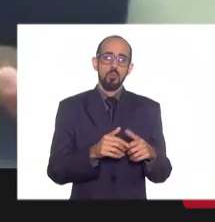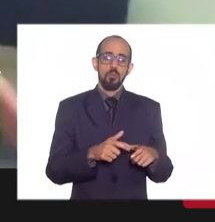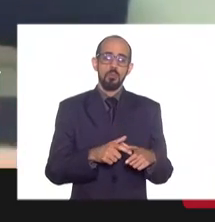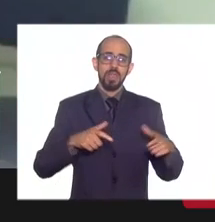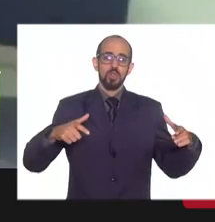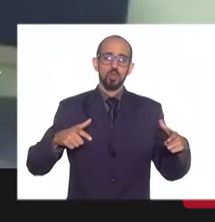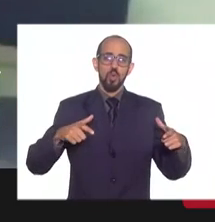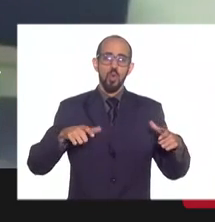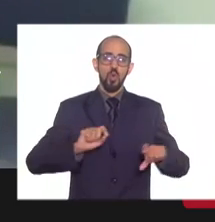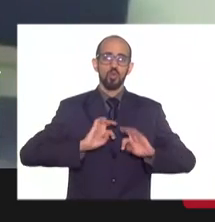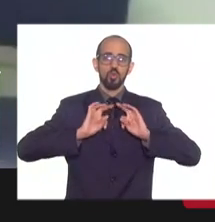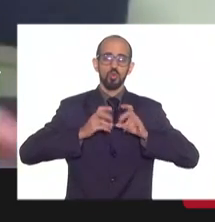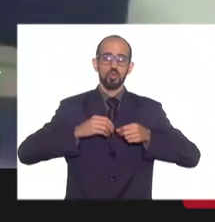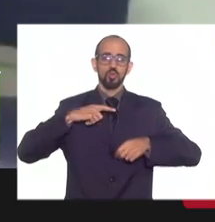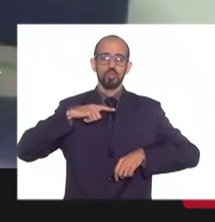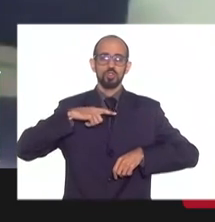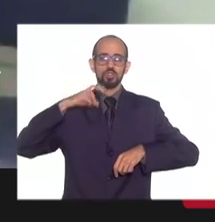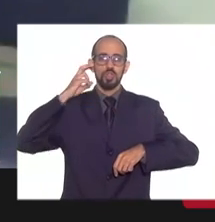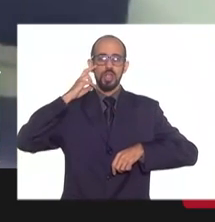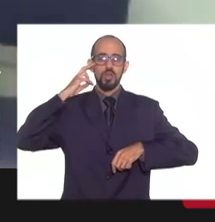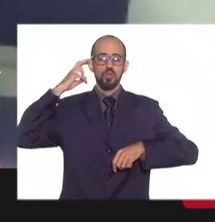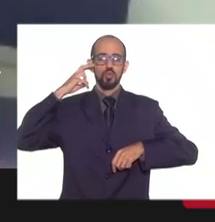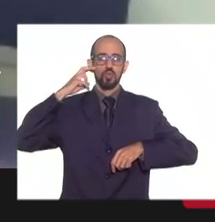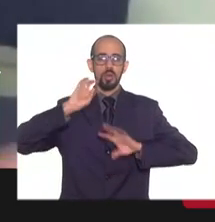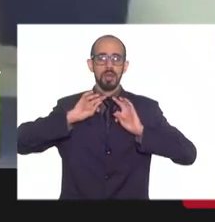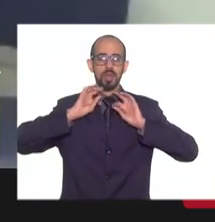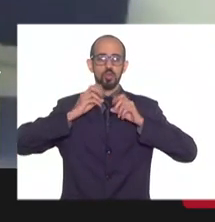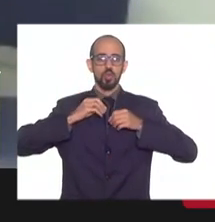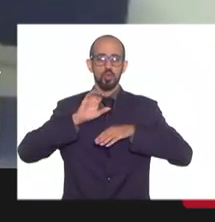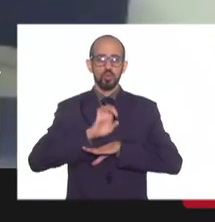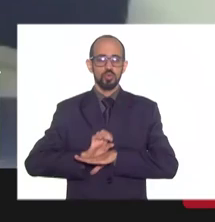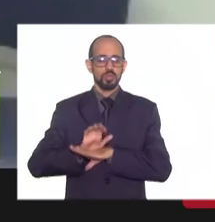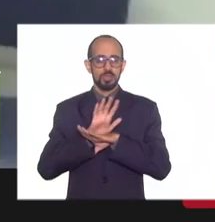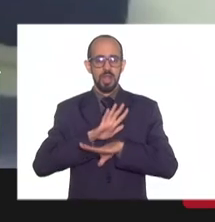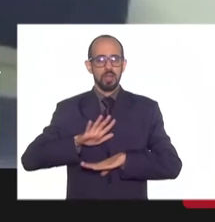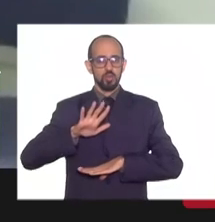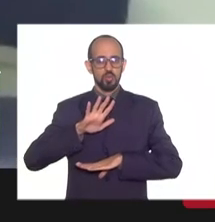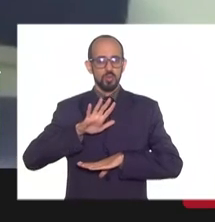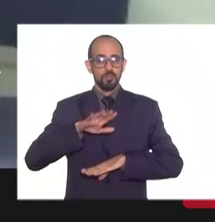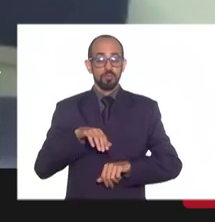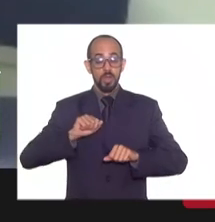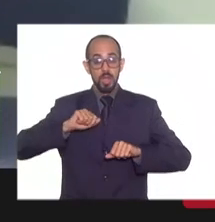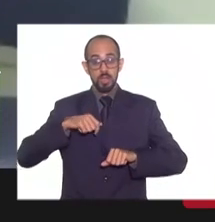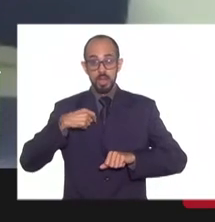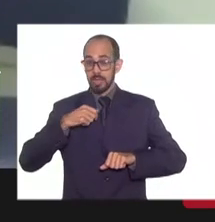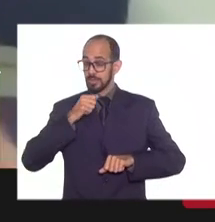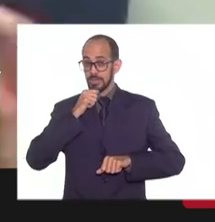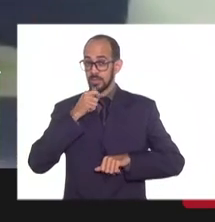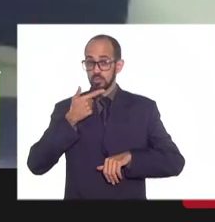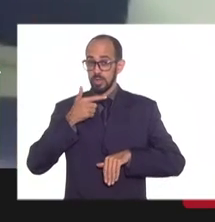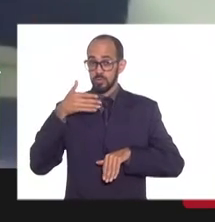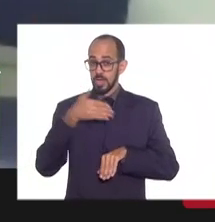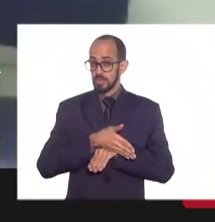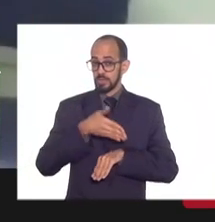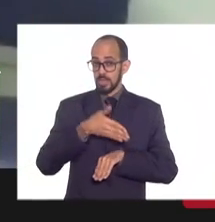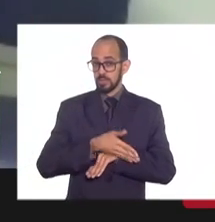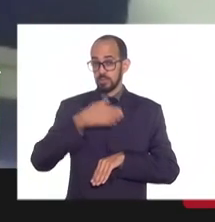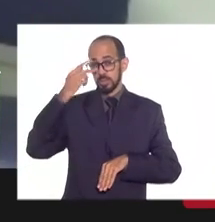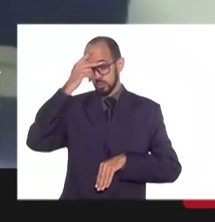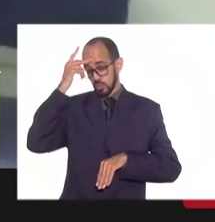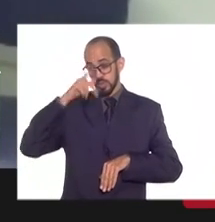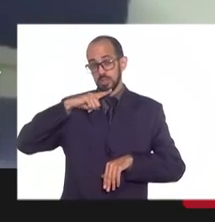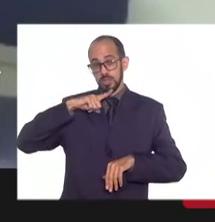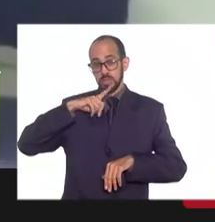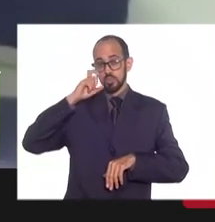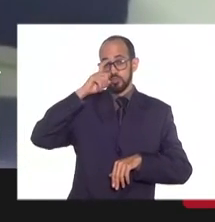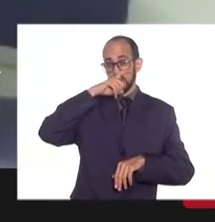existia dentro da cultura para todo o estado e hoje não teve acesso ainda quem ainda está com dificuldade de